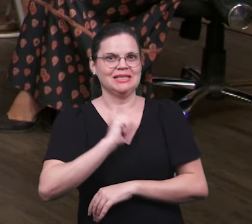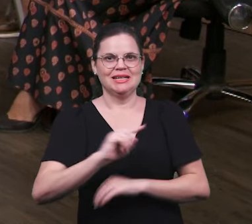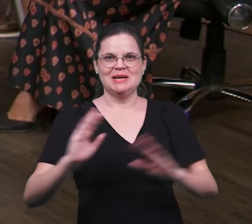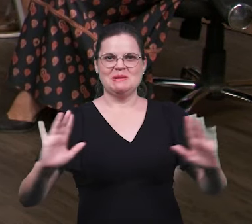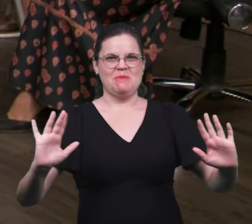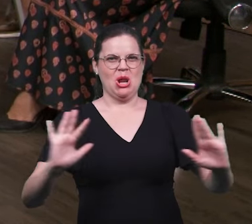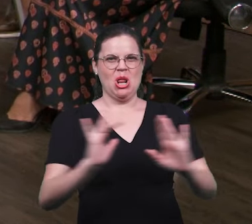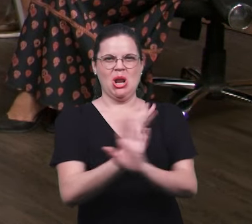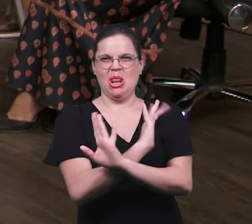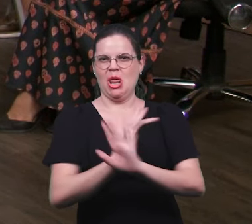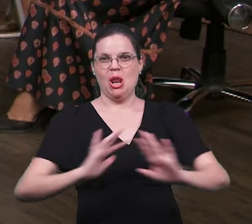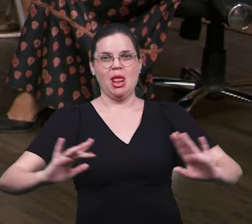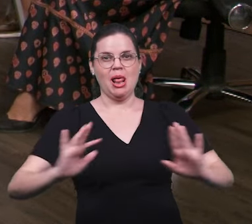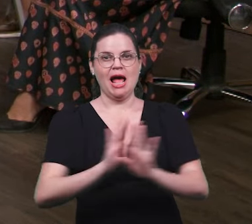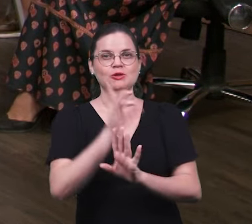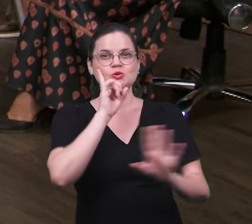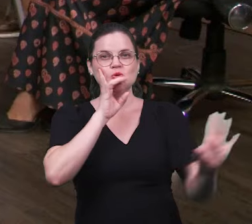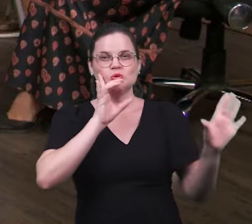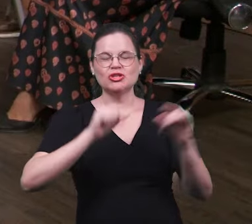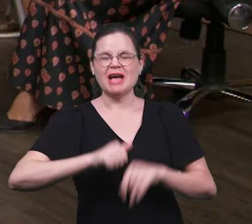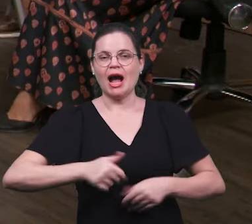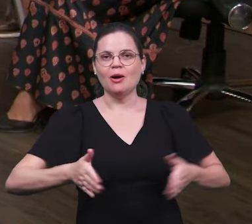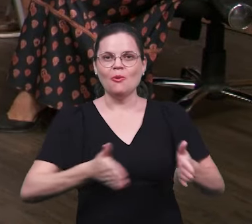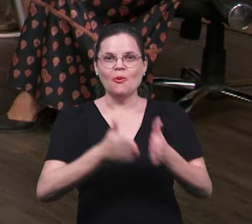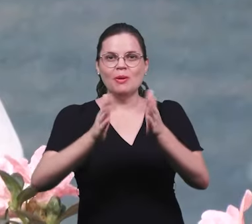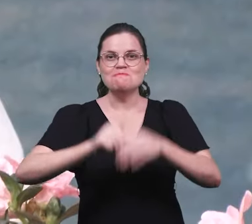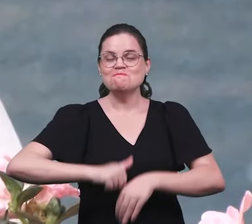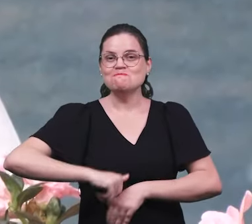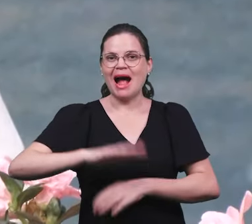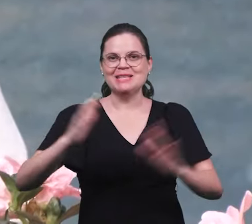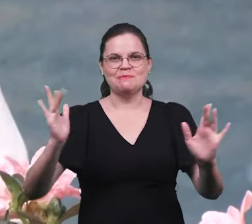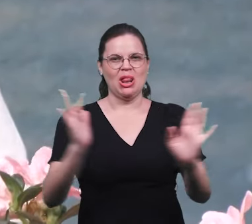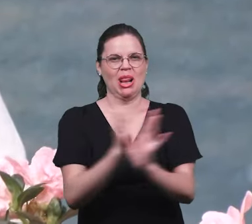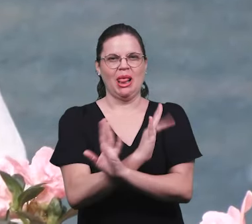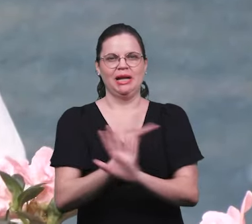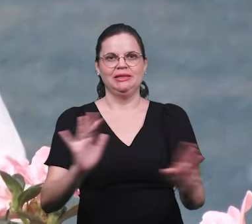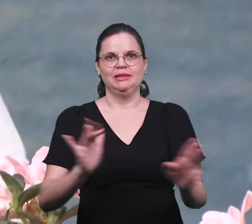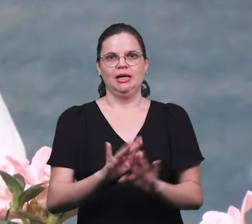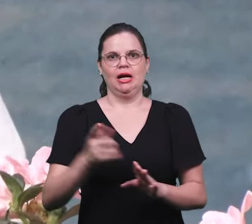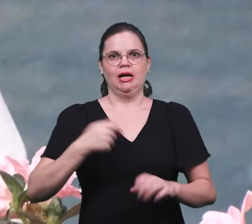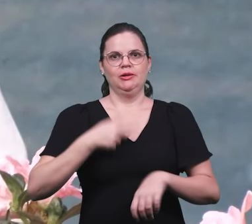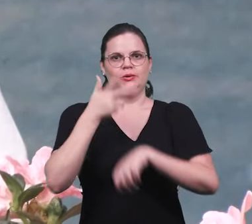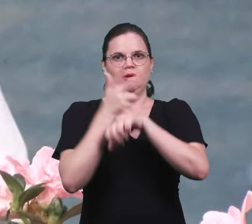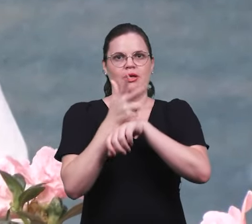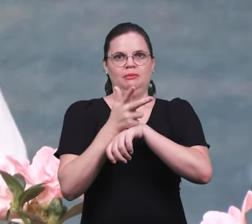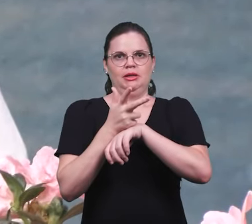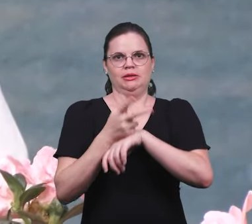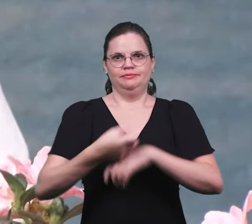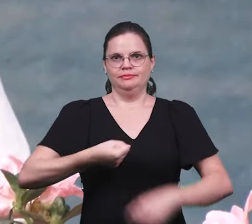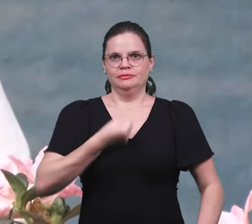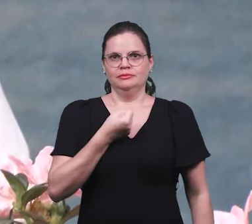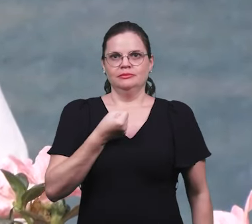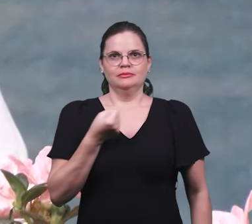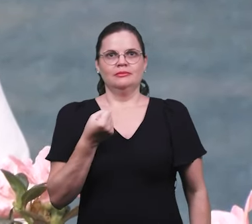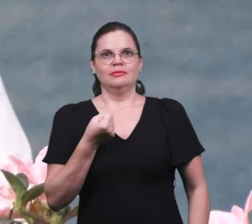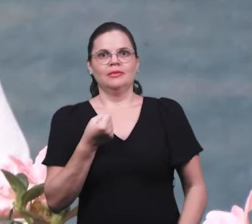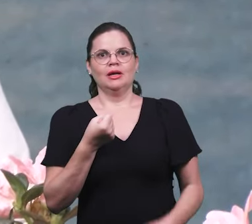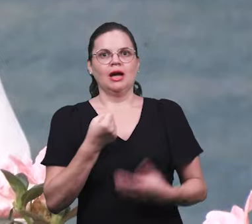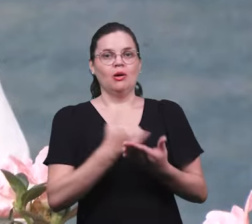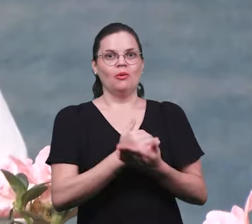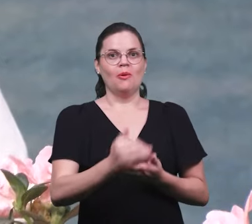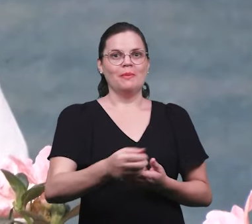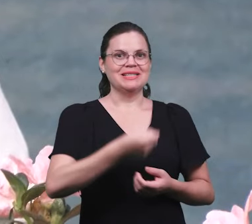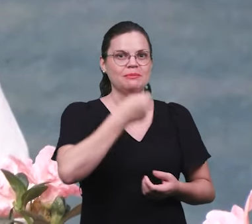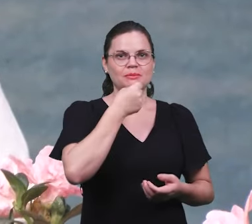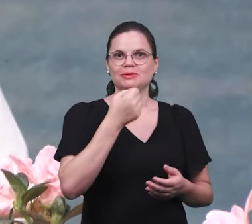passa milhares de pessoas o dia inteiro, é a rua mais movimentada da cidade. E eu fui lá com a câmera. E quem disse que eu conseguia começar